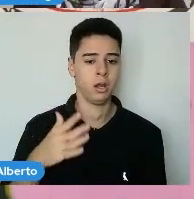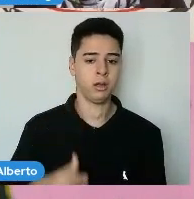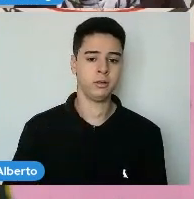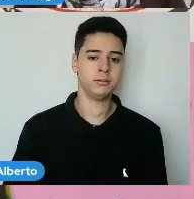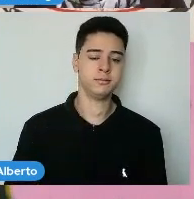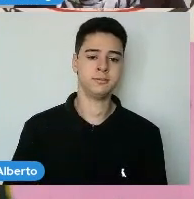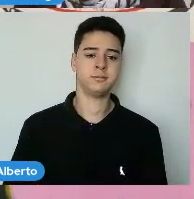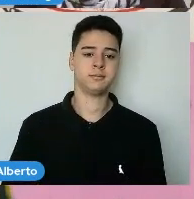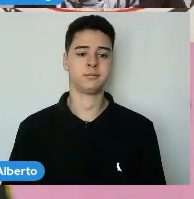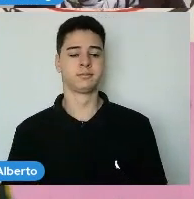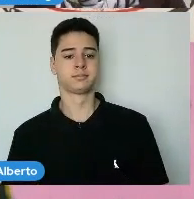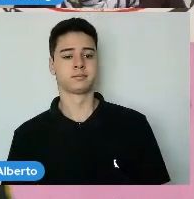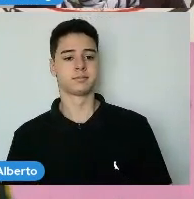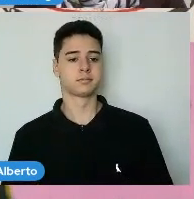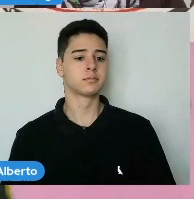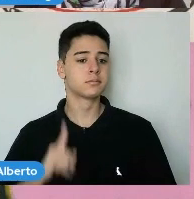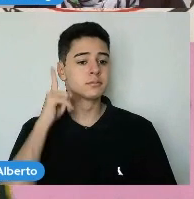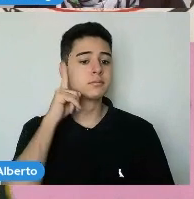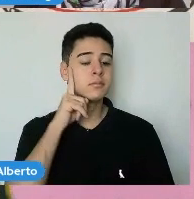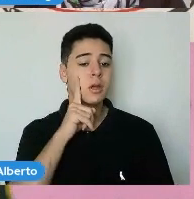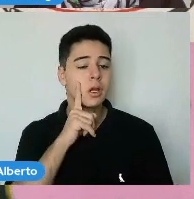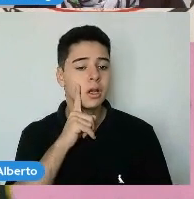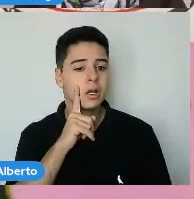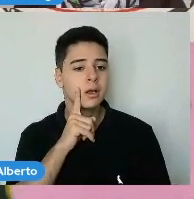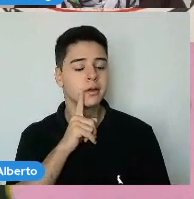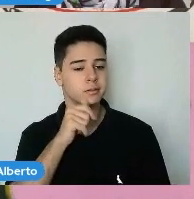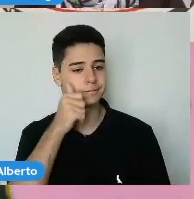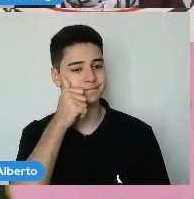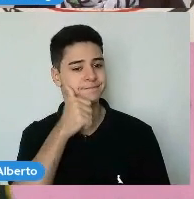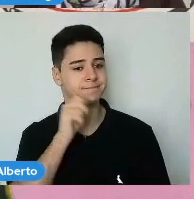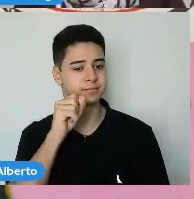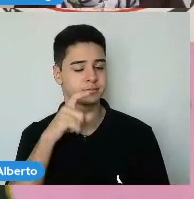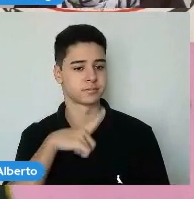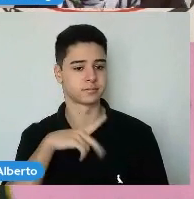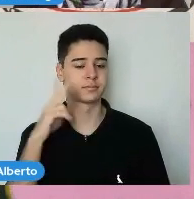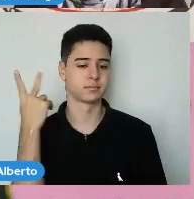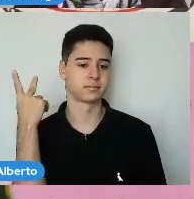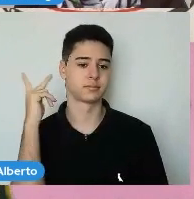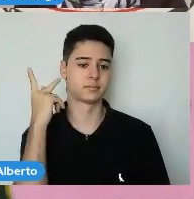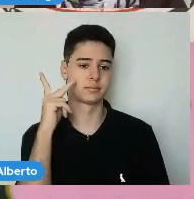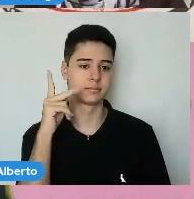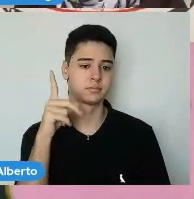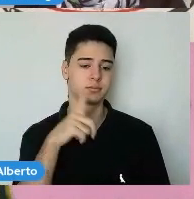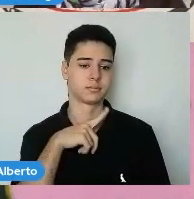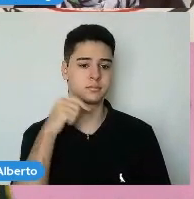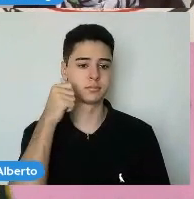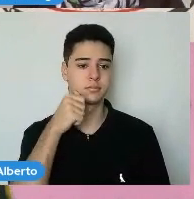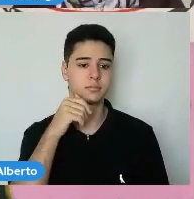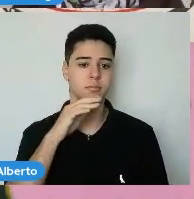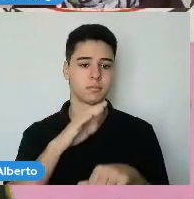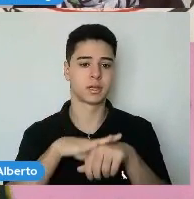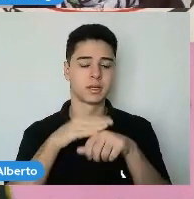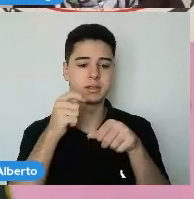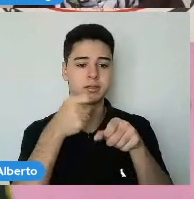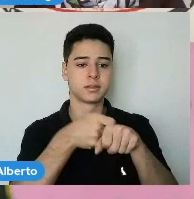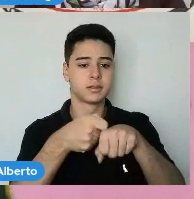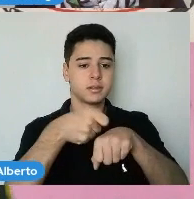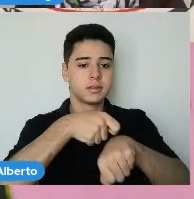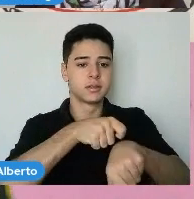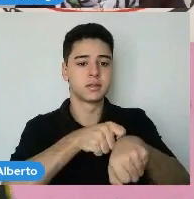ela é uma americana e ela é considerada hoje, ela tem o recorde hoje de mulher mais perfurada do